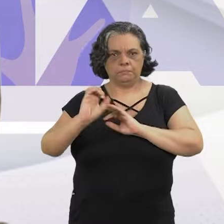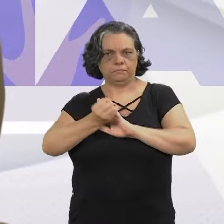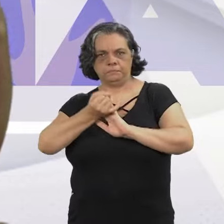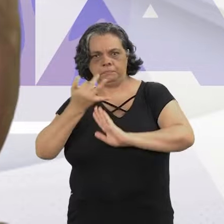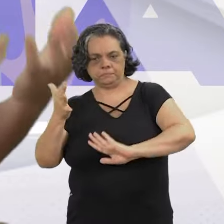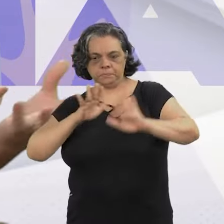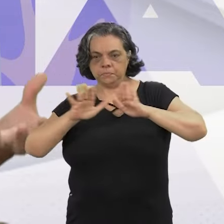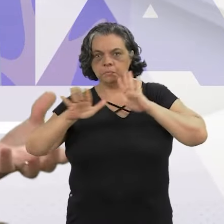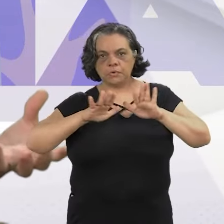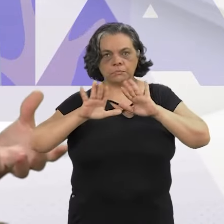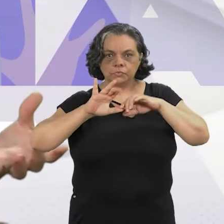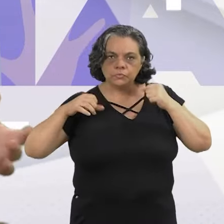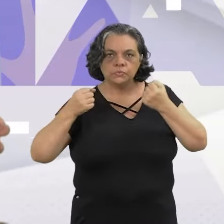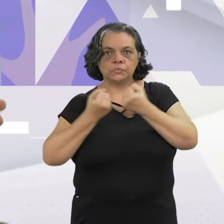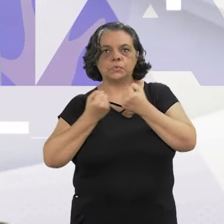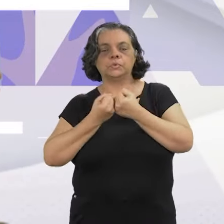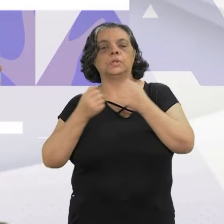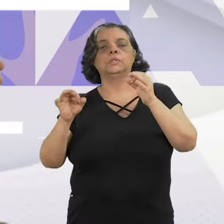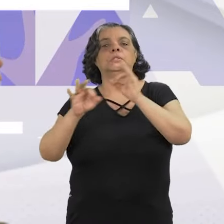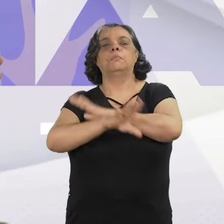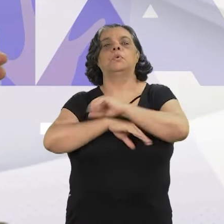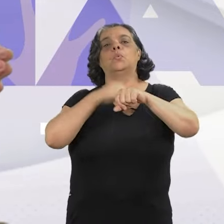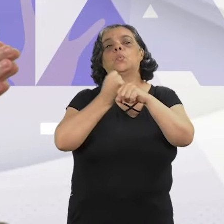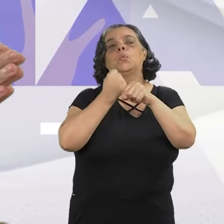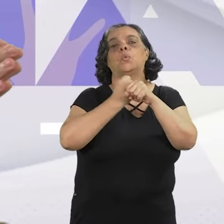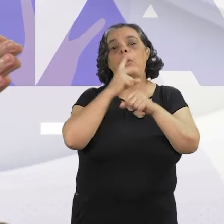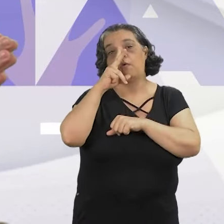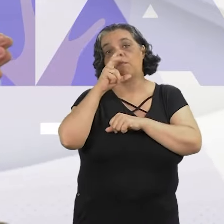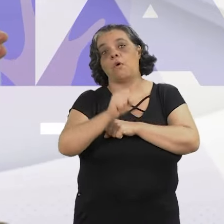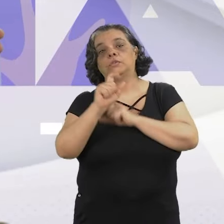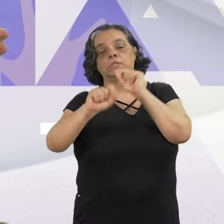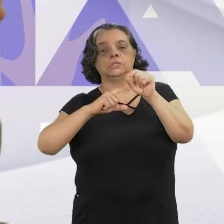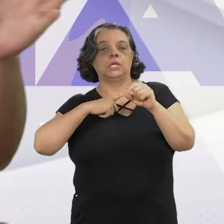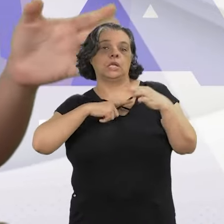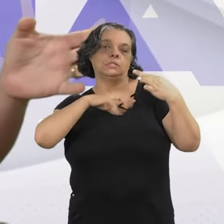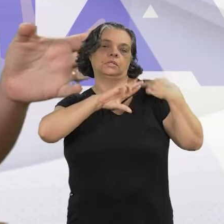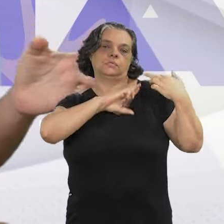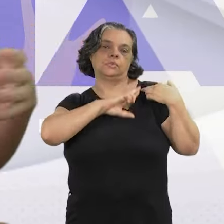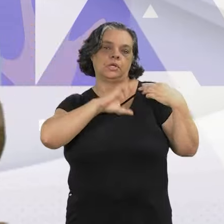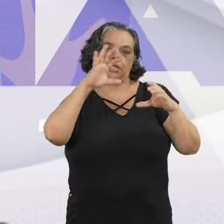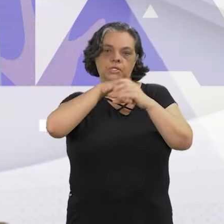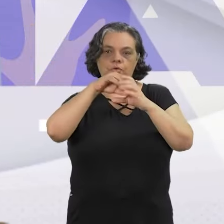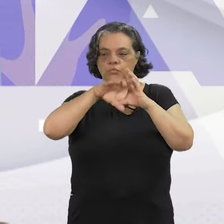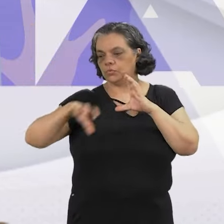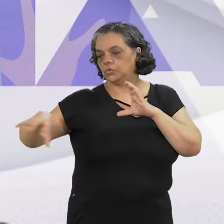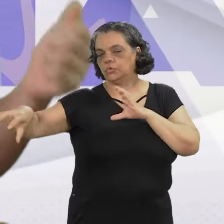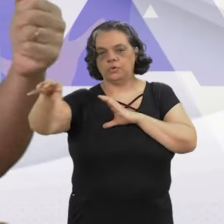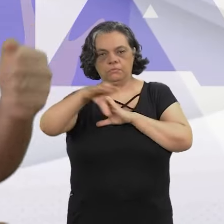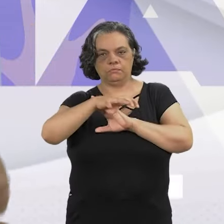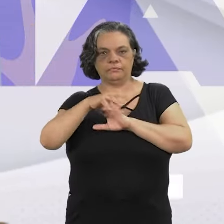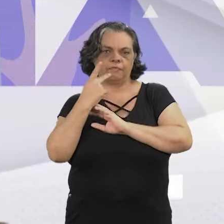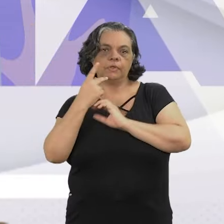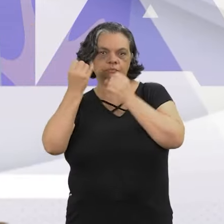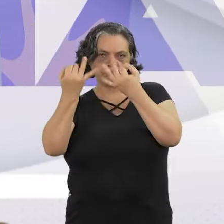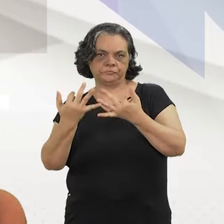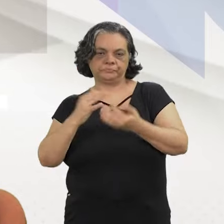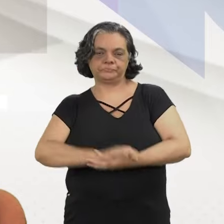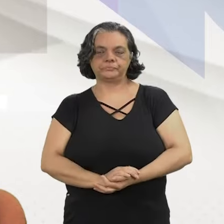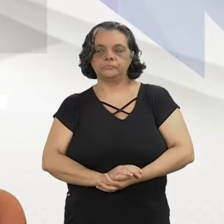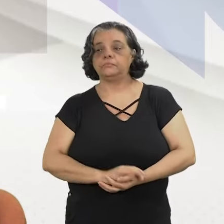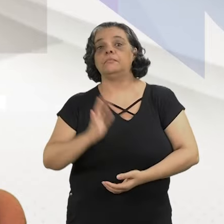enquanto movimento social acabam construindo muito forte né esse papel de democratizar dentro dos seus territórios compartilha um pouco com a